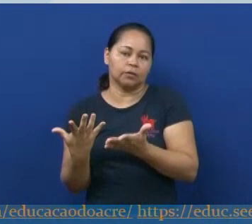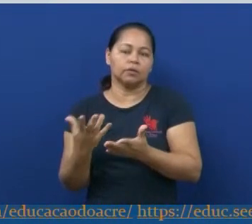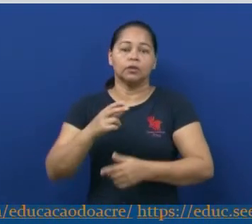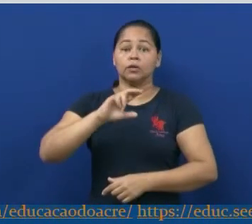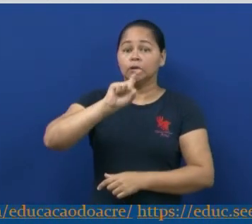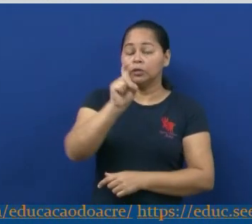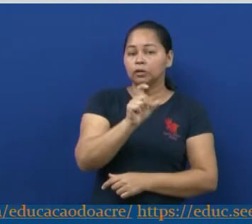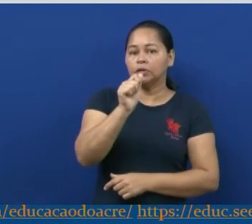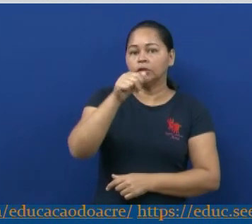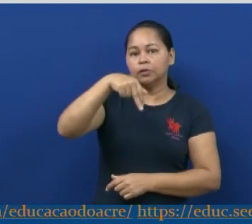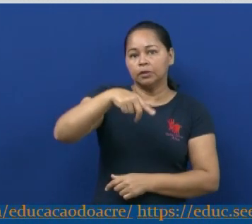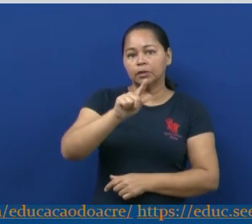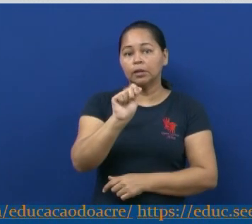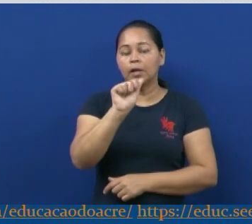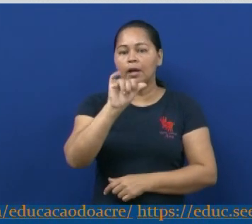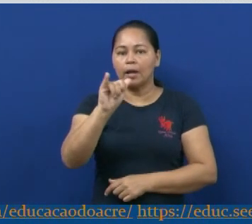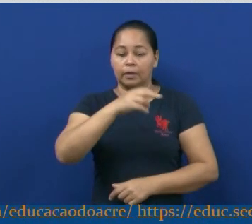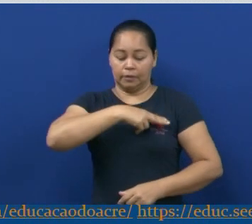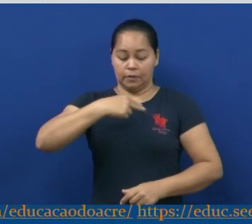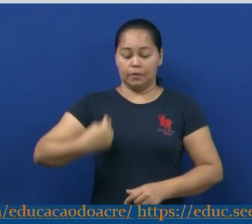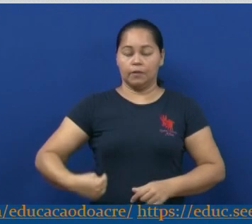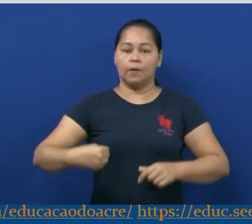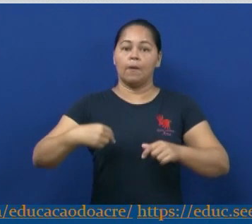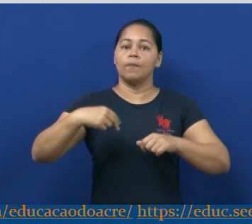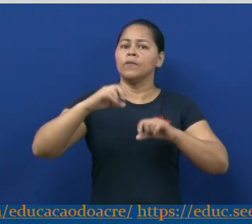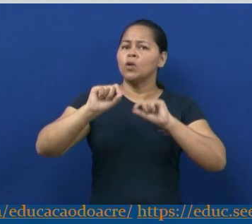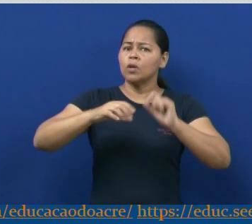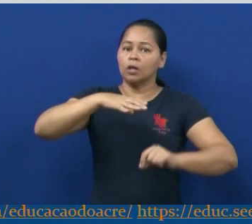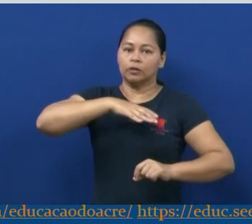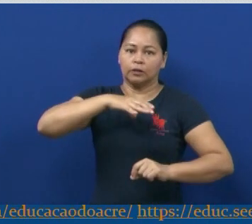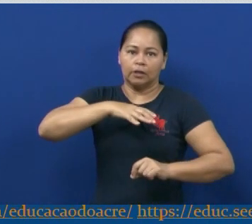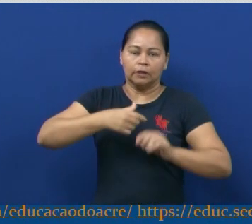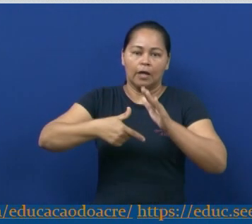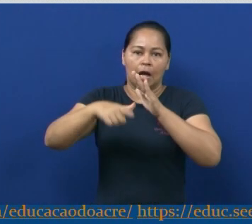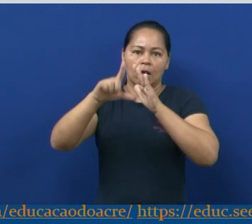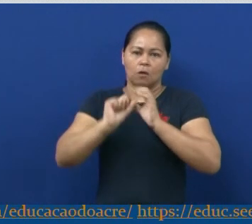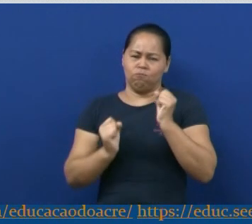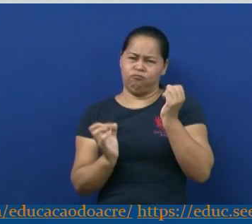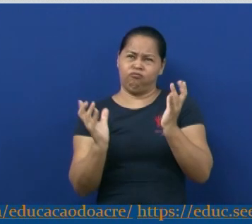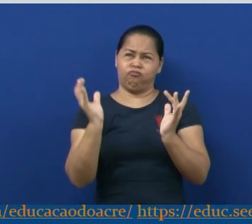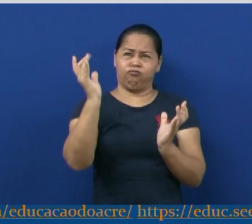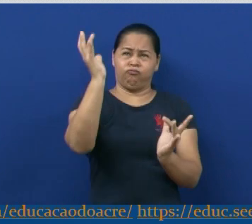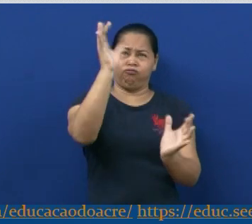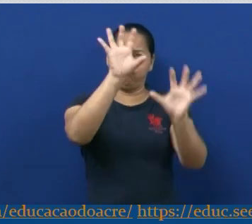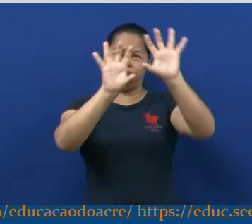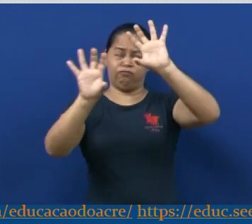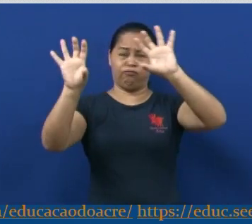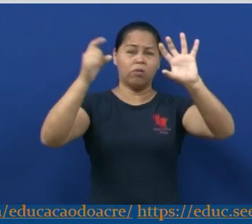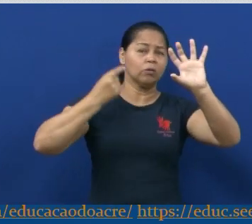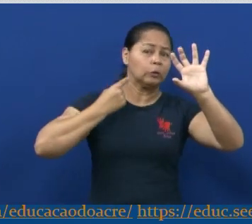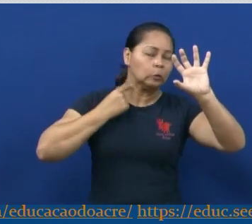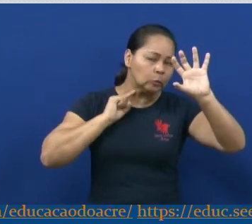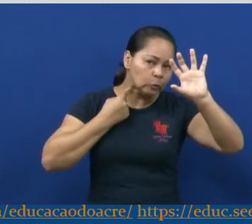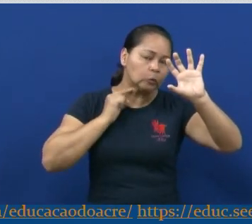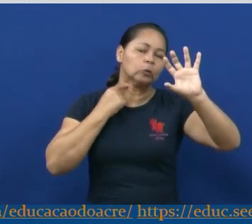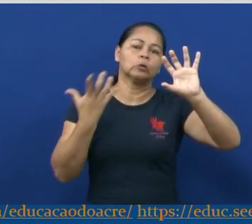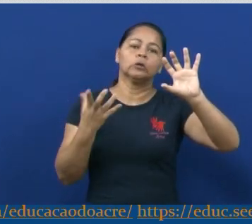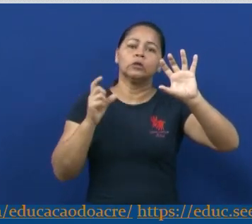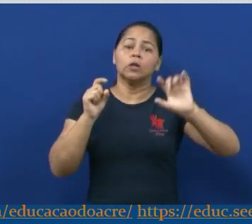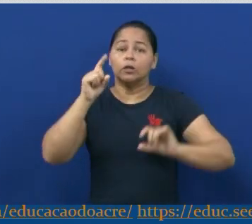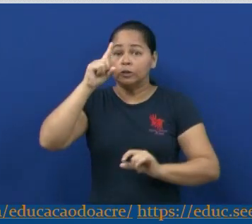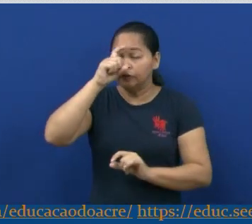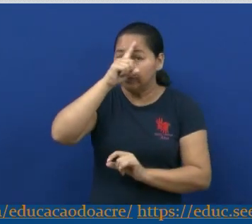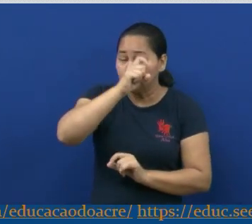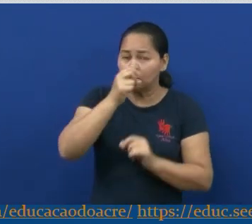Xangai, na China. Antes, a cidade completamente poluída, o seu ar totalmente poluído, dificultando